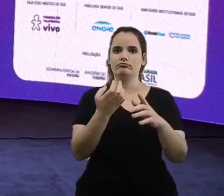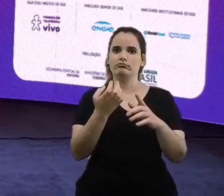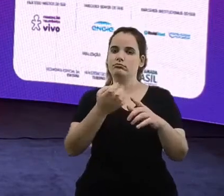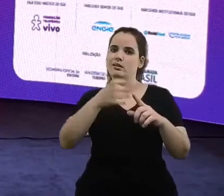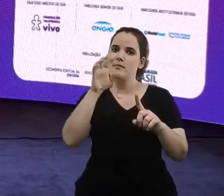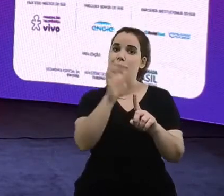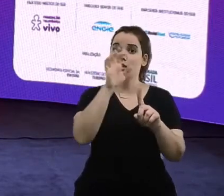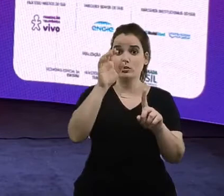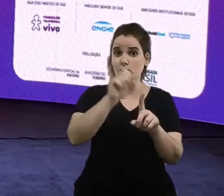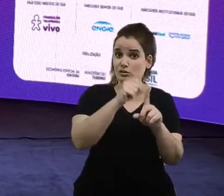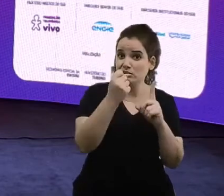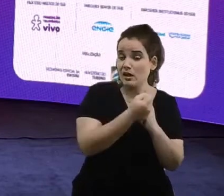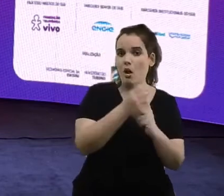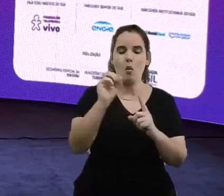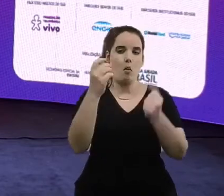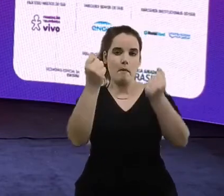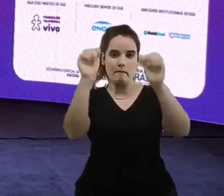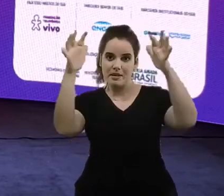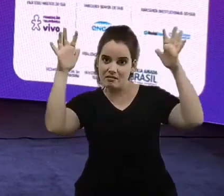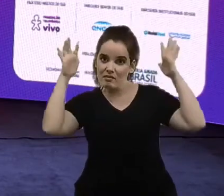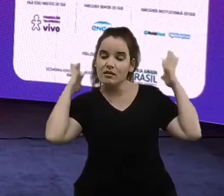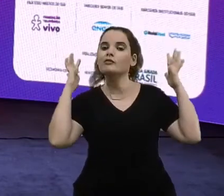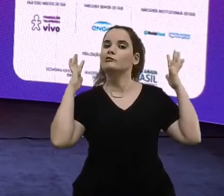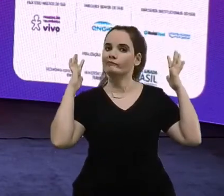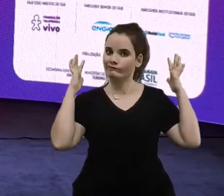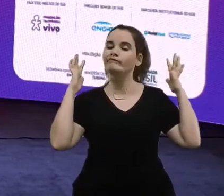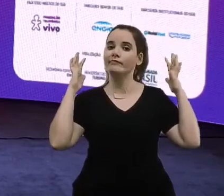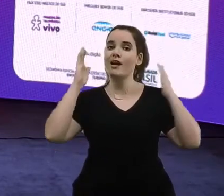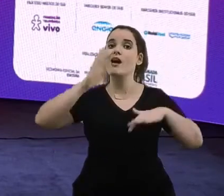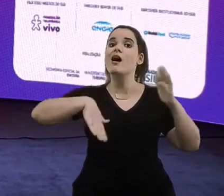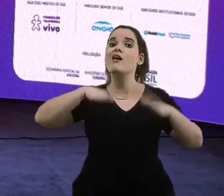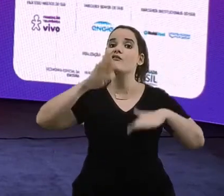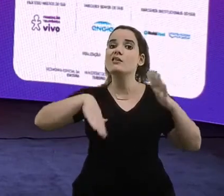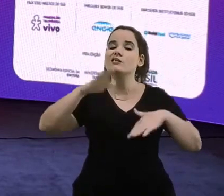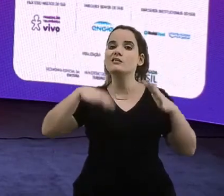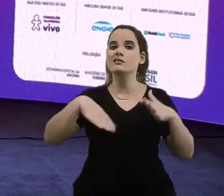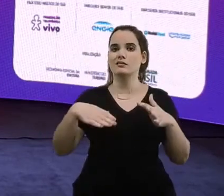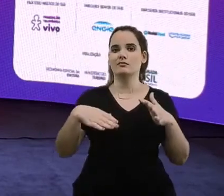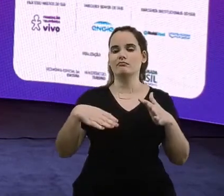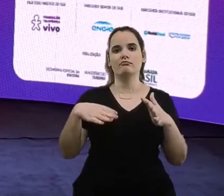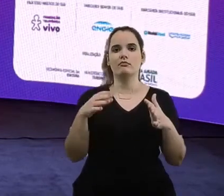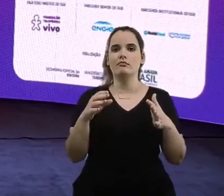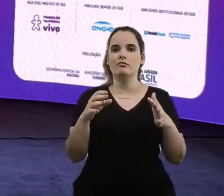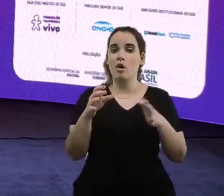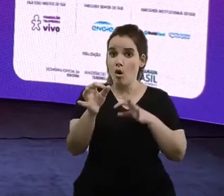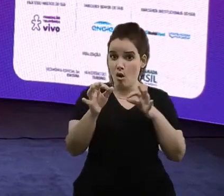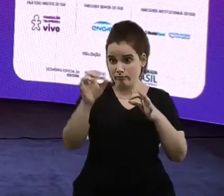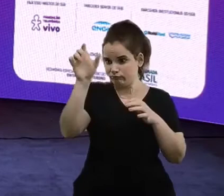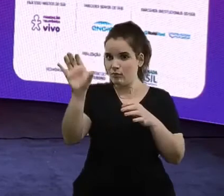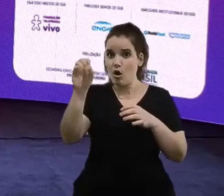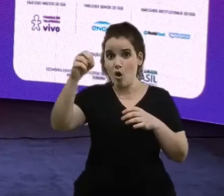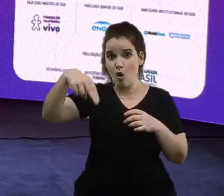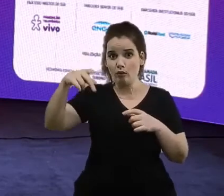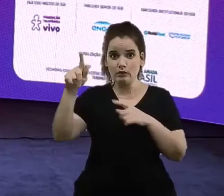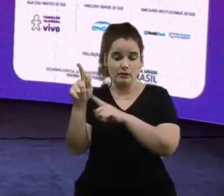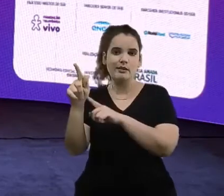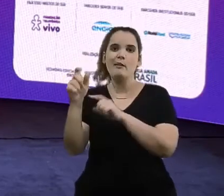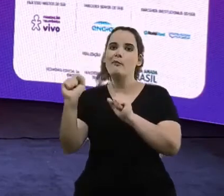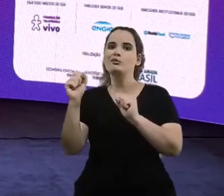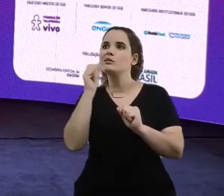métricas, porque muitas vezes a organização pode parar e estar olhando para algumas métricas que são